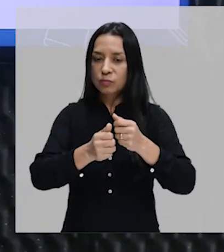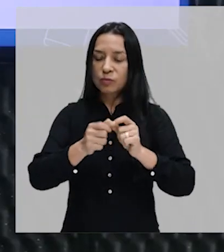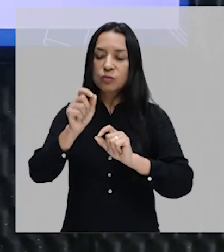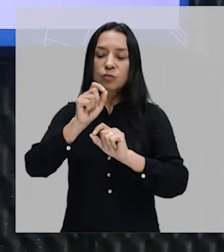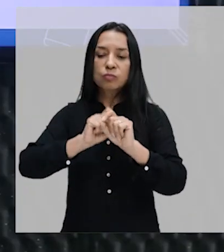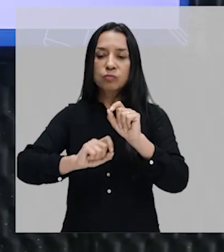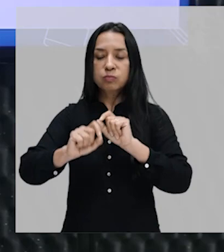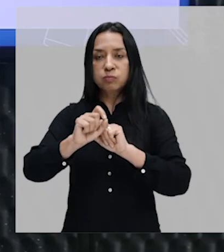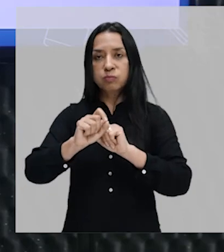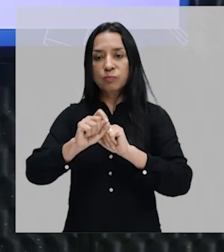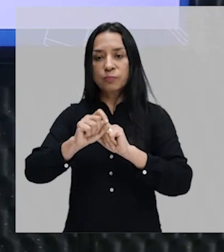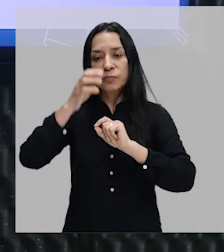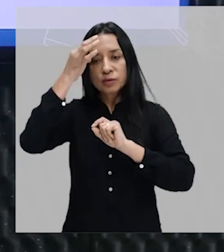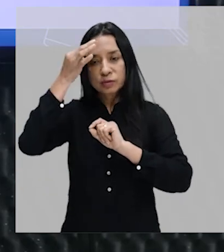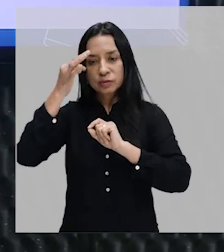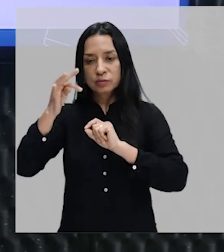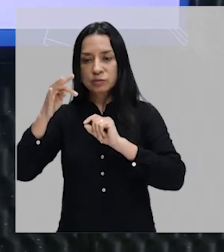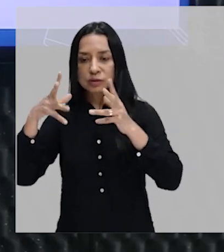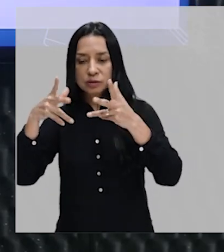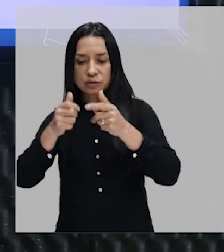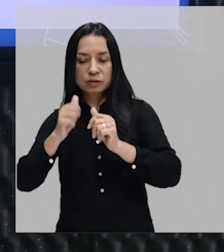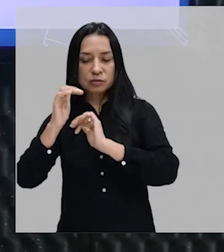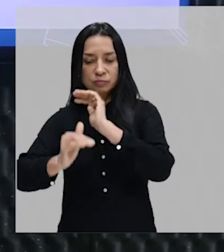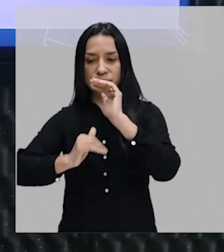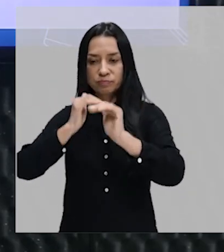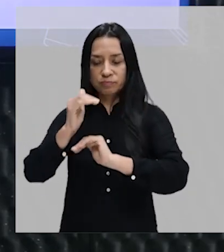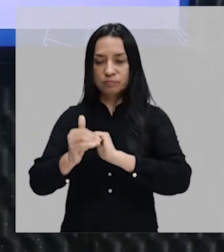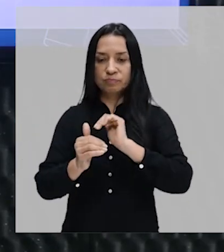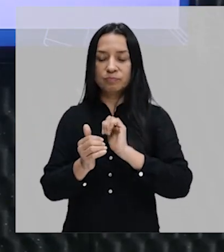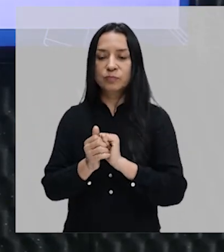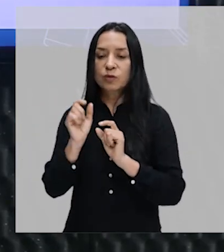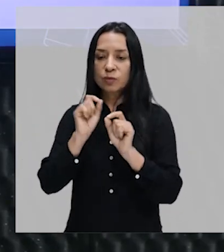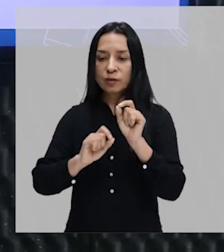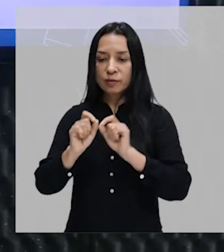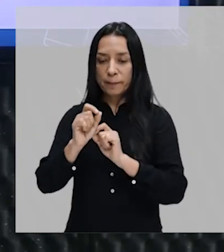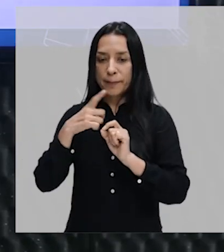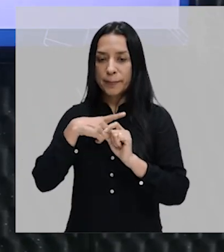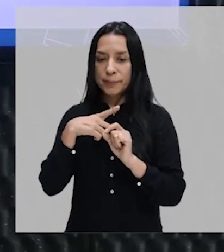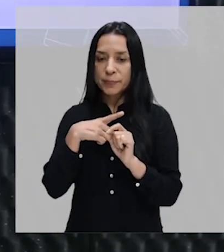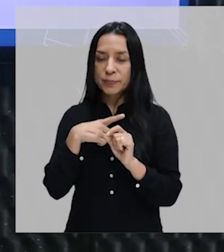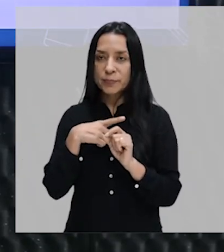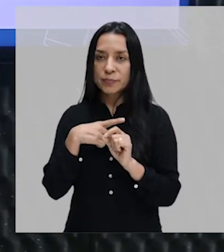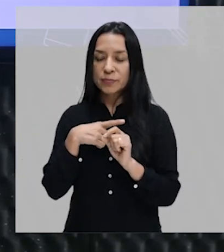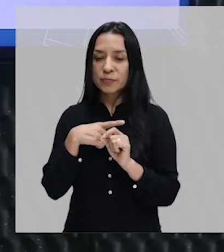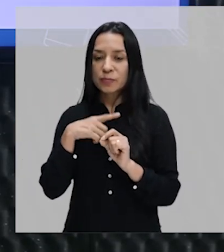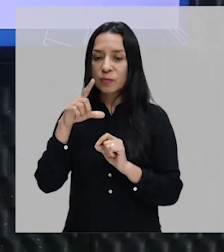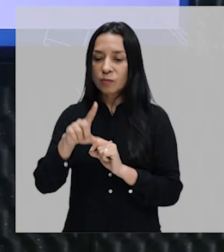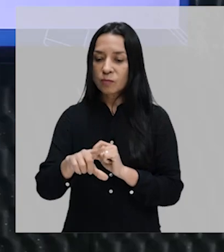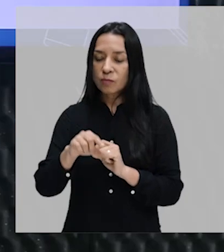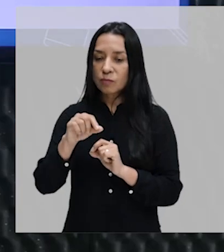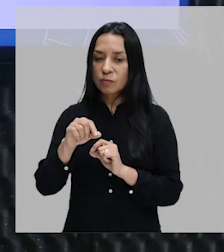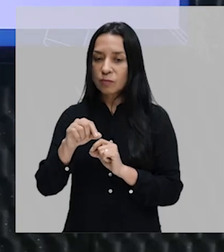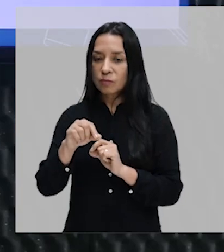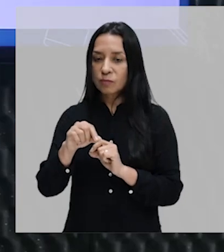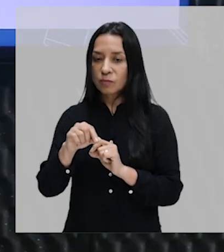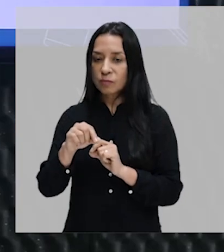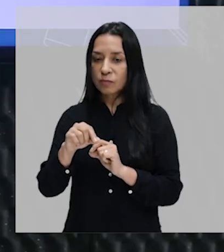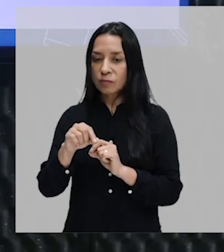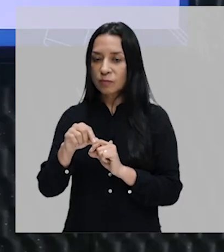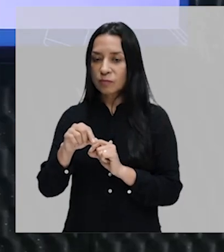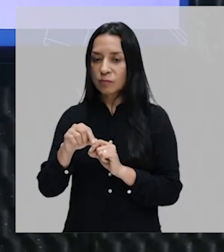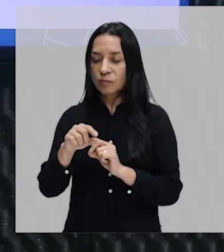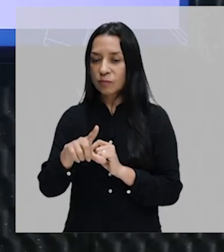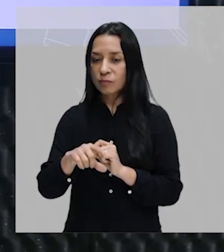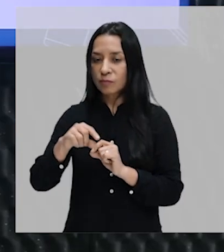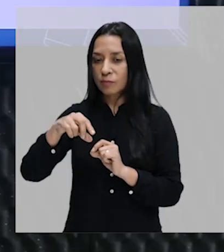aqui, pessoal, sobre a teoria sintética da evolução, eu tenho aqui a teoria da seleção natural,